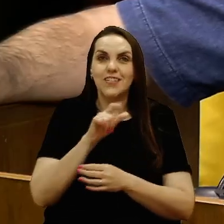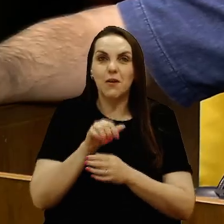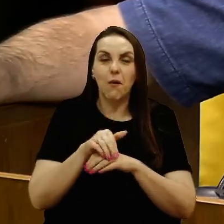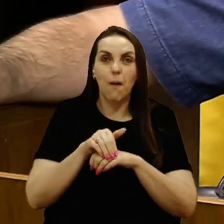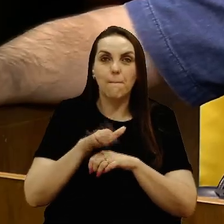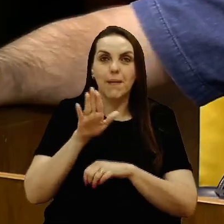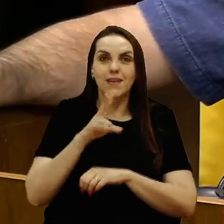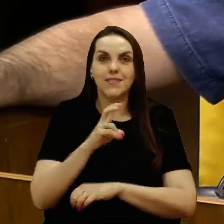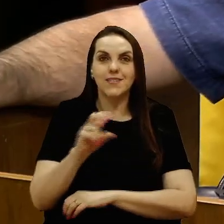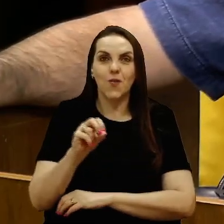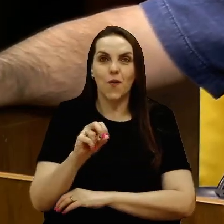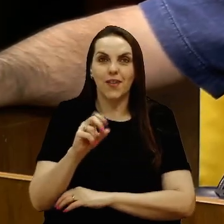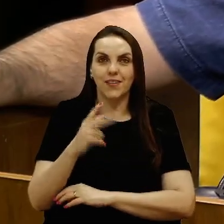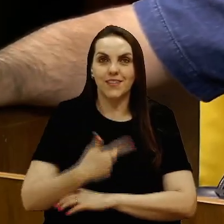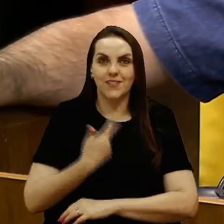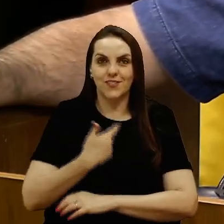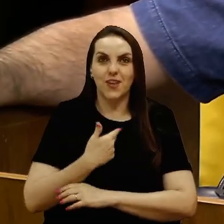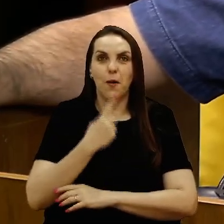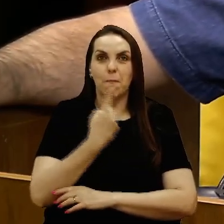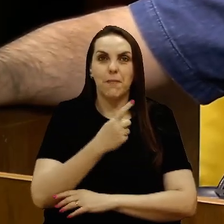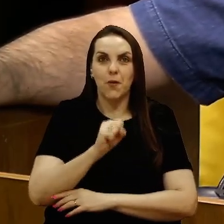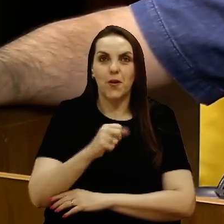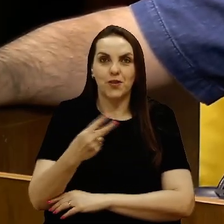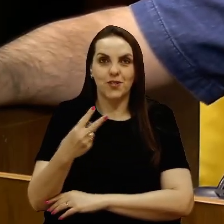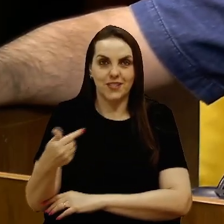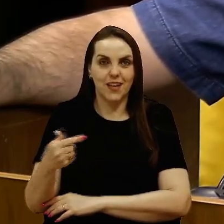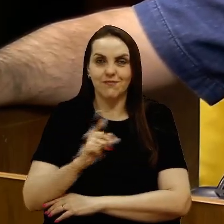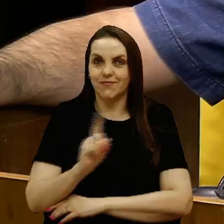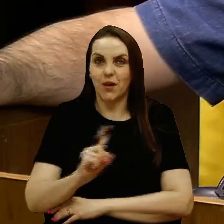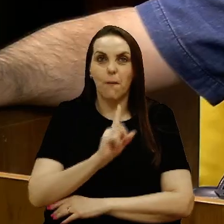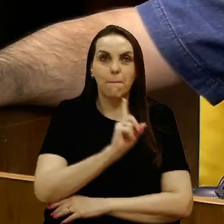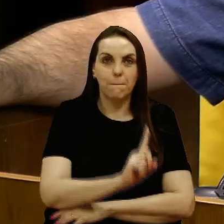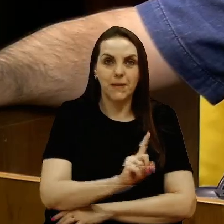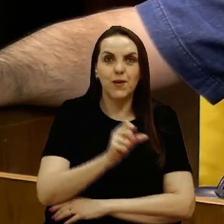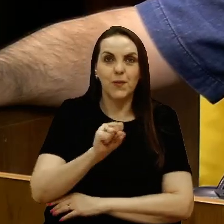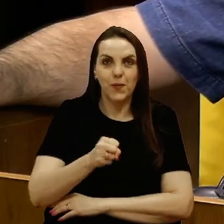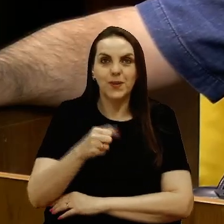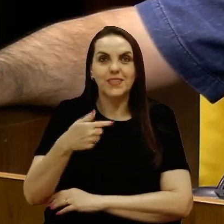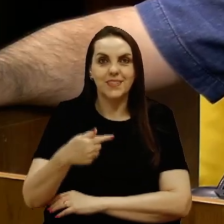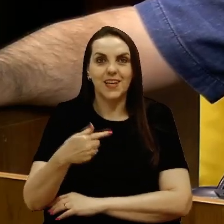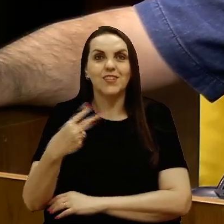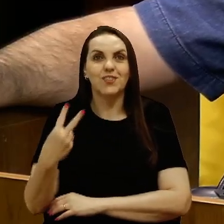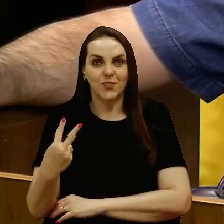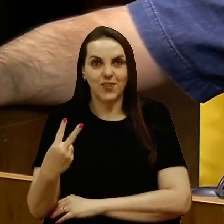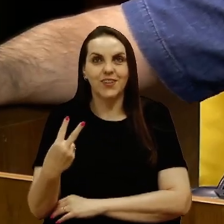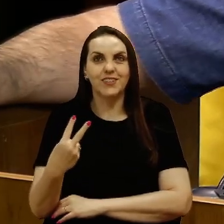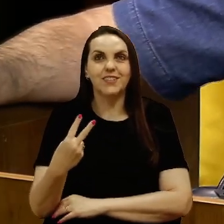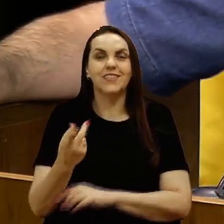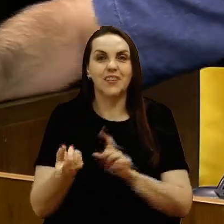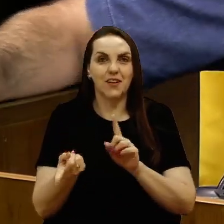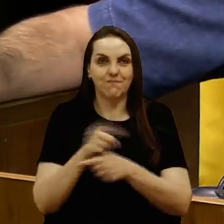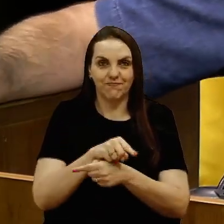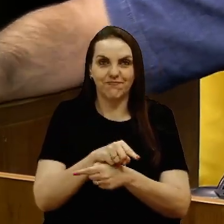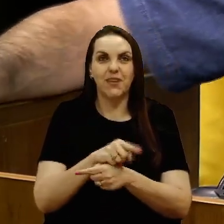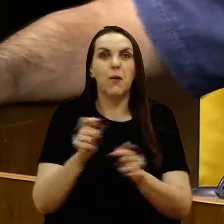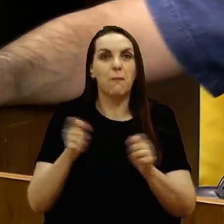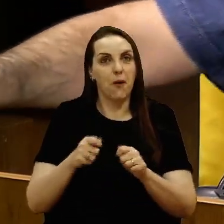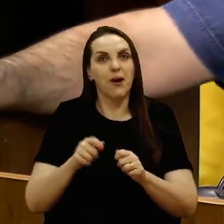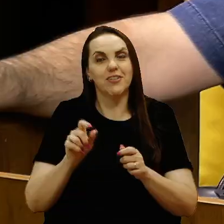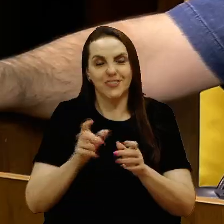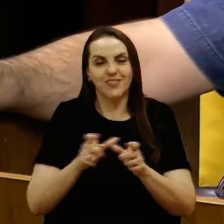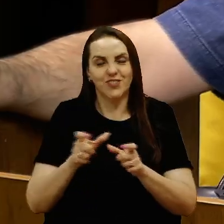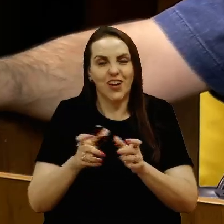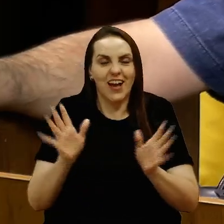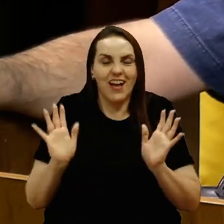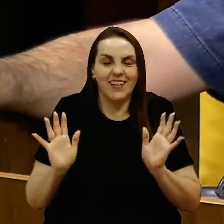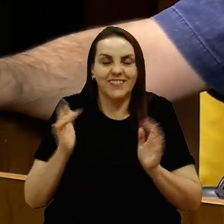invés de 1.827, nós vamos fazer 1.872. Então, dá para jogar no invertido ali, que vai que ganhe, né? Na cabeça e no